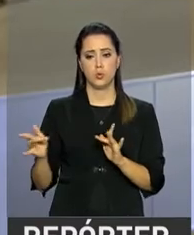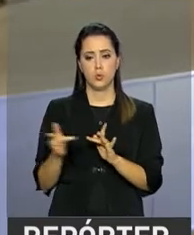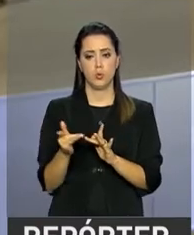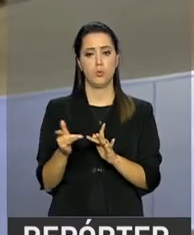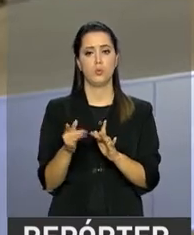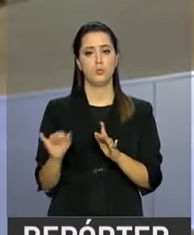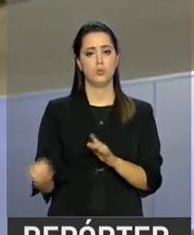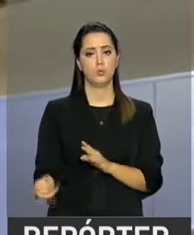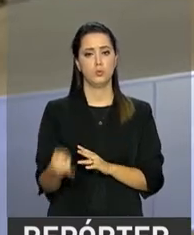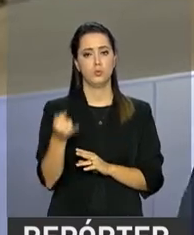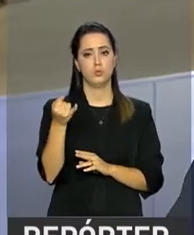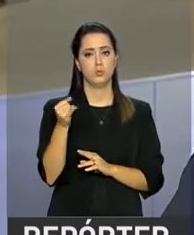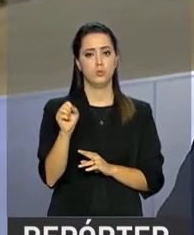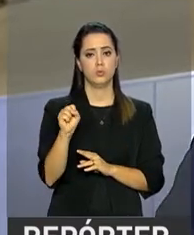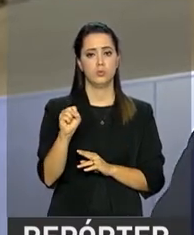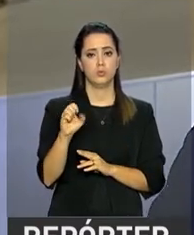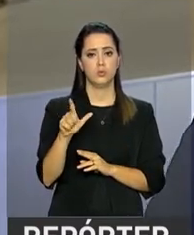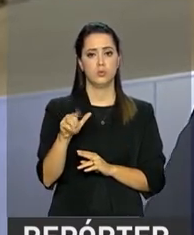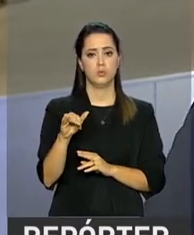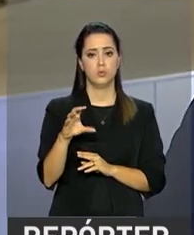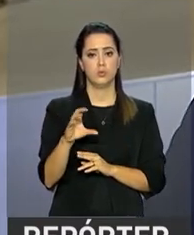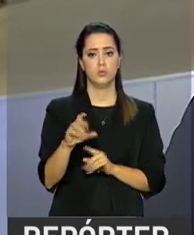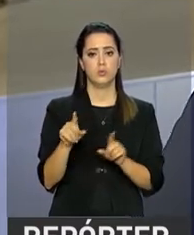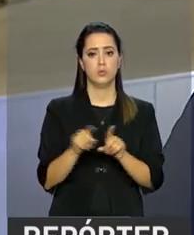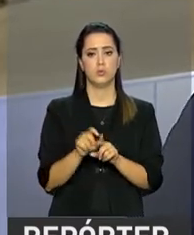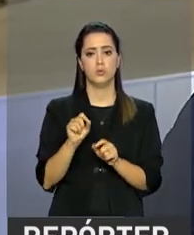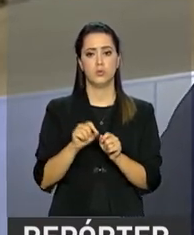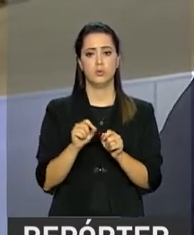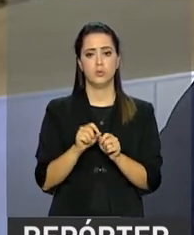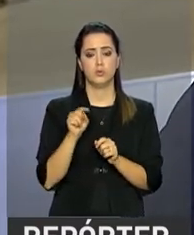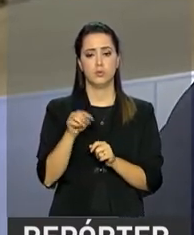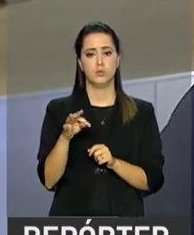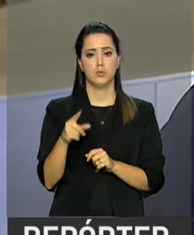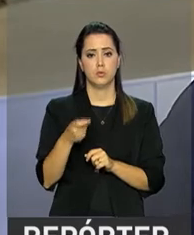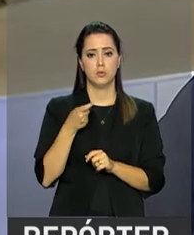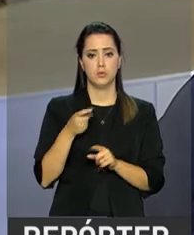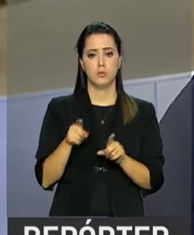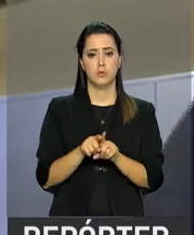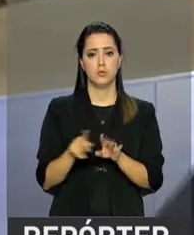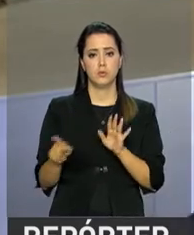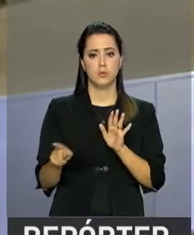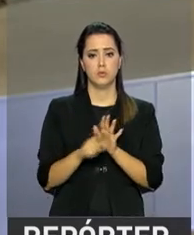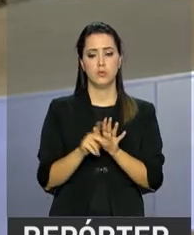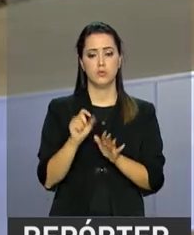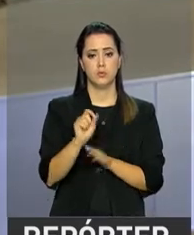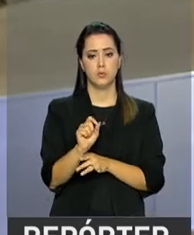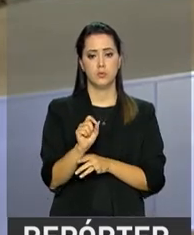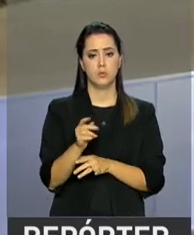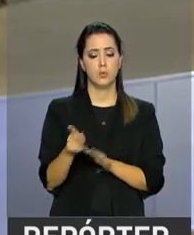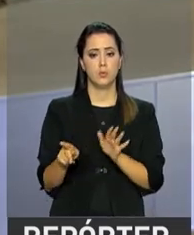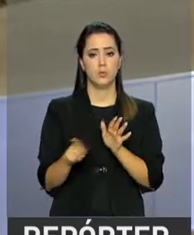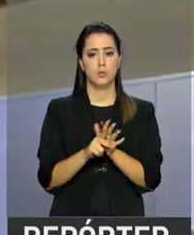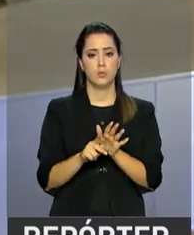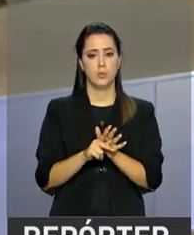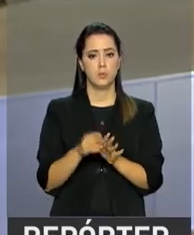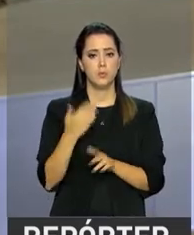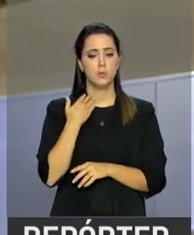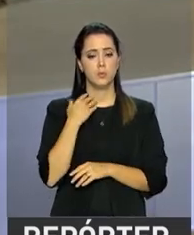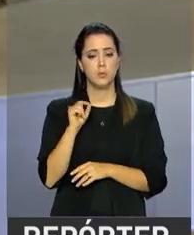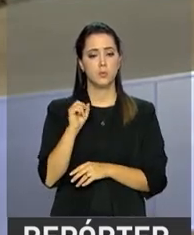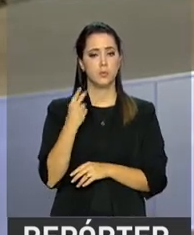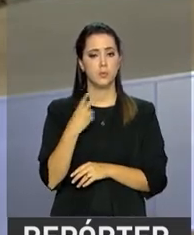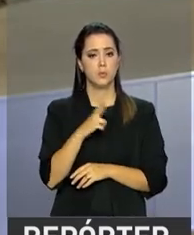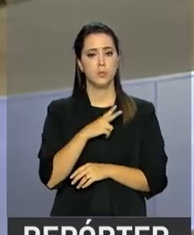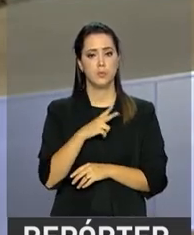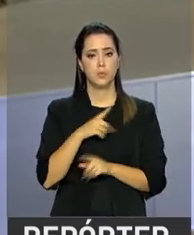essa taxa referencial e fazer com que as suas taxas praticadas tanto em instituições financeiras públicas quanto particulares